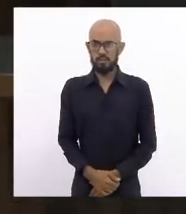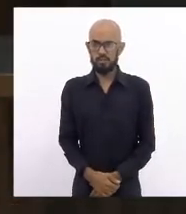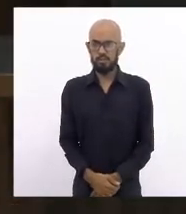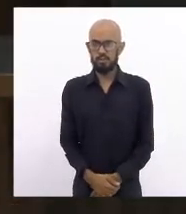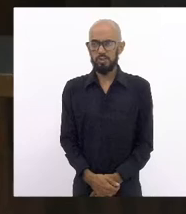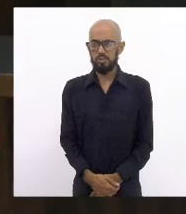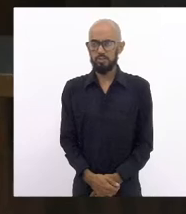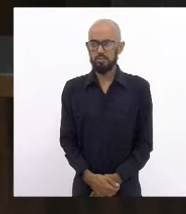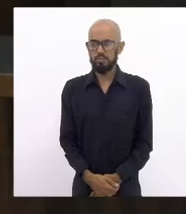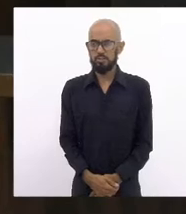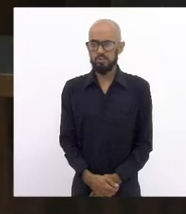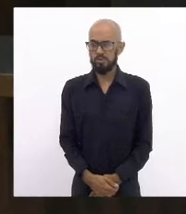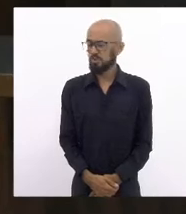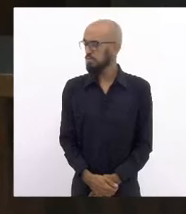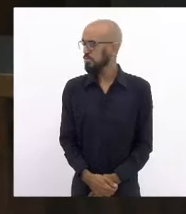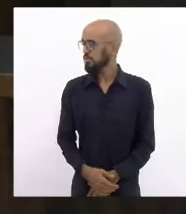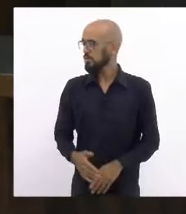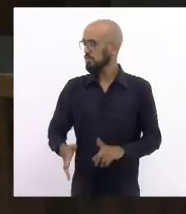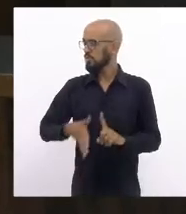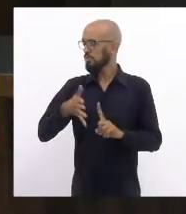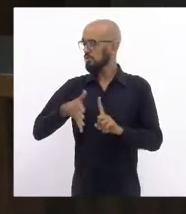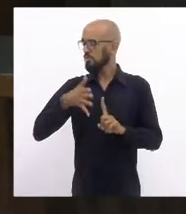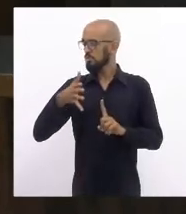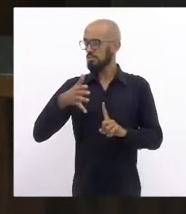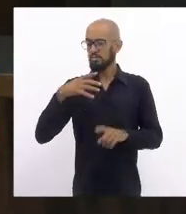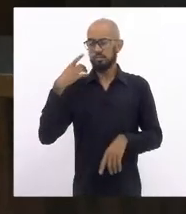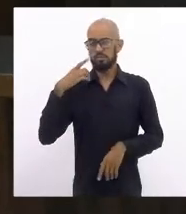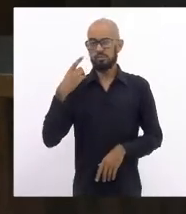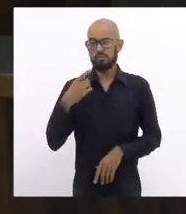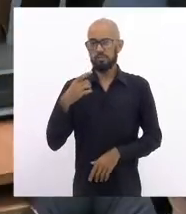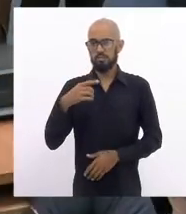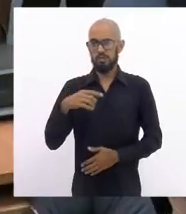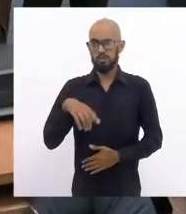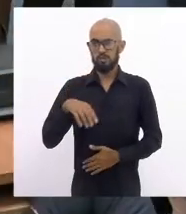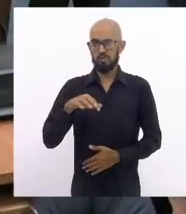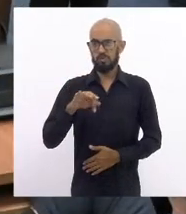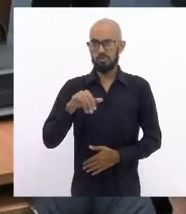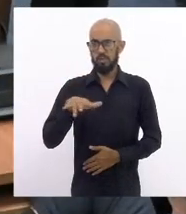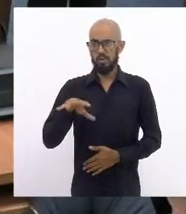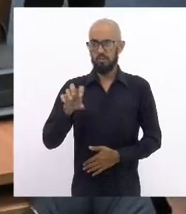palavra, deputado Serafim. Flávio Serafim.